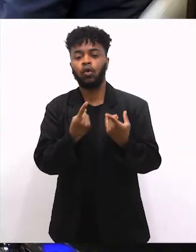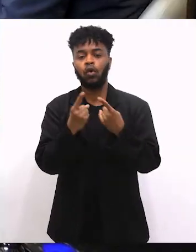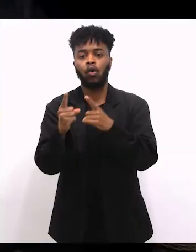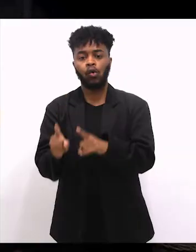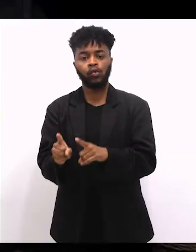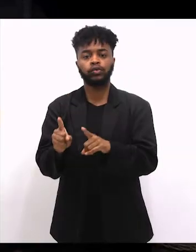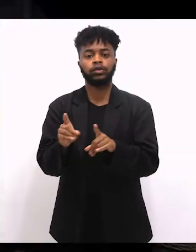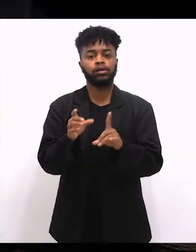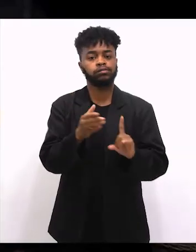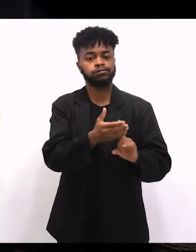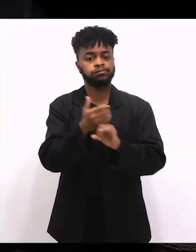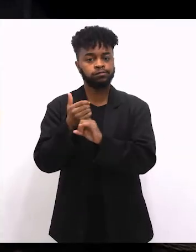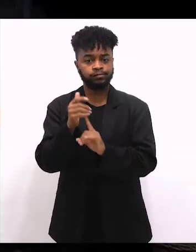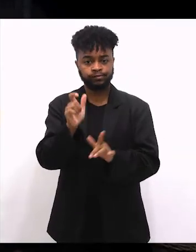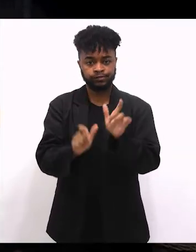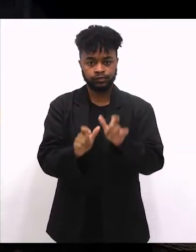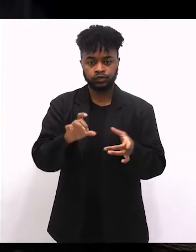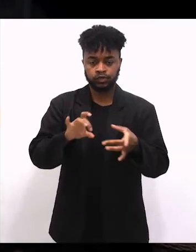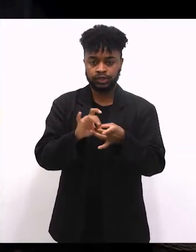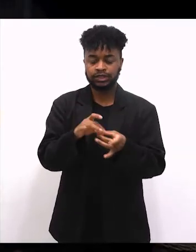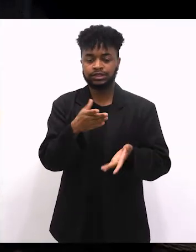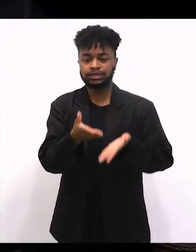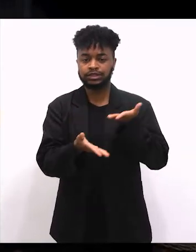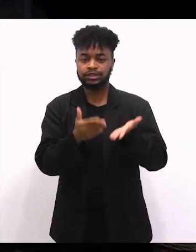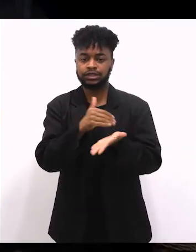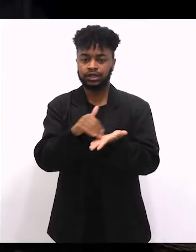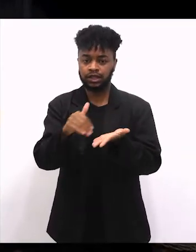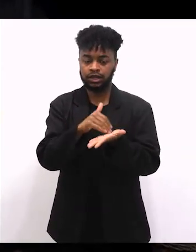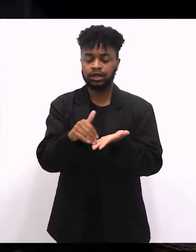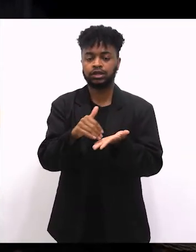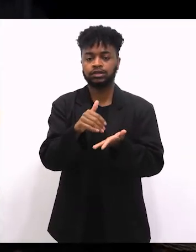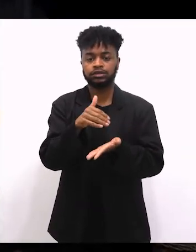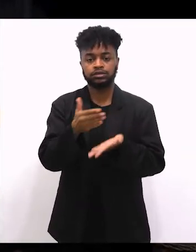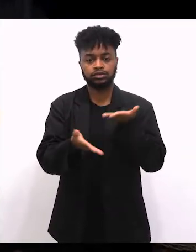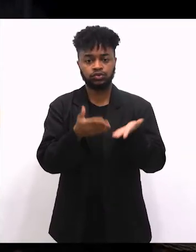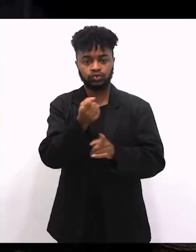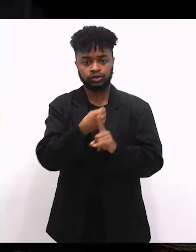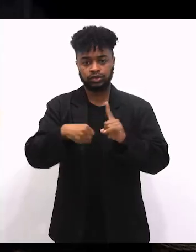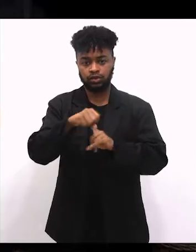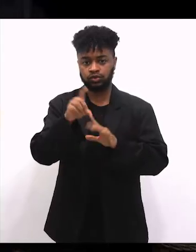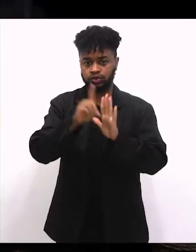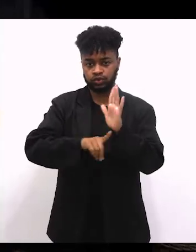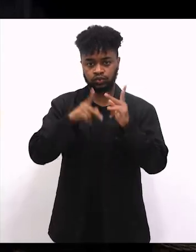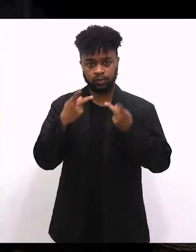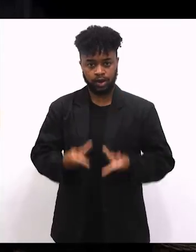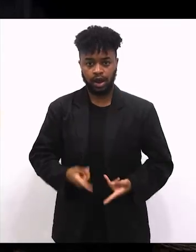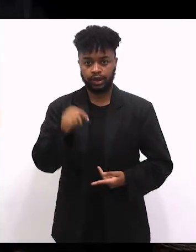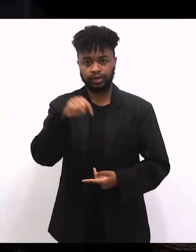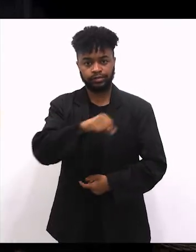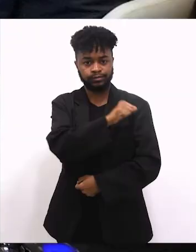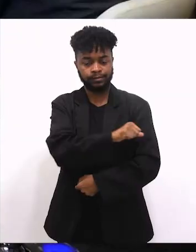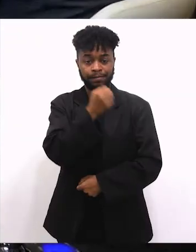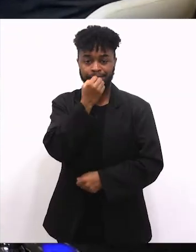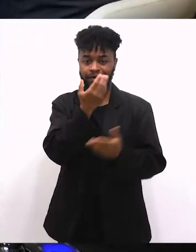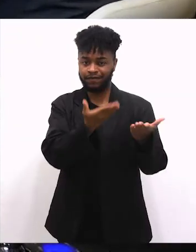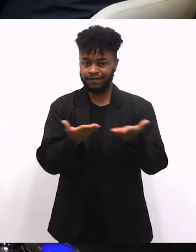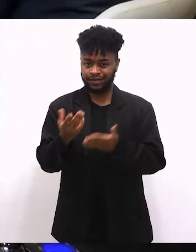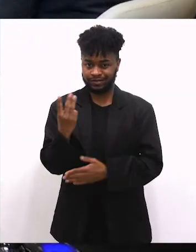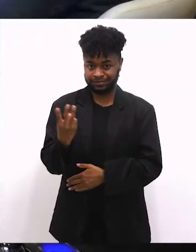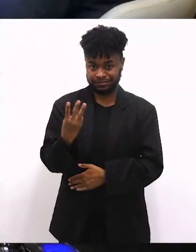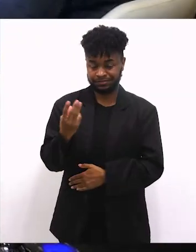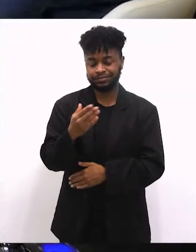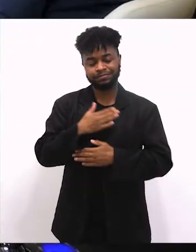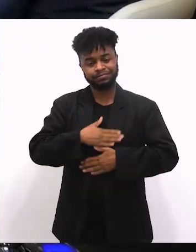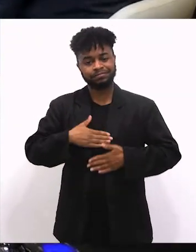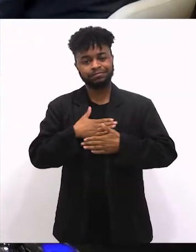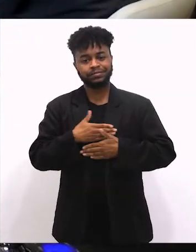de pessoas da Secretaria de Assistência Social e Direitos Humanos aqui do estado do Rio de Janeiro. Sejam muito bem-vindas, um prazer